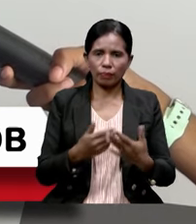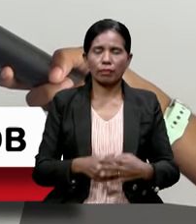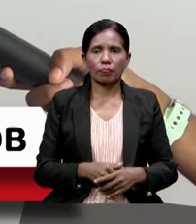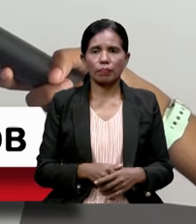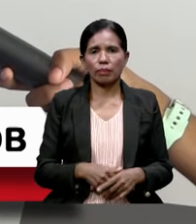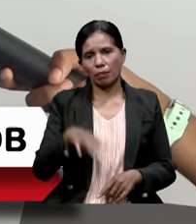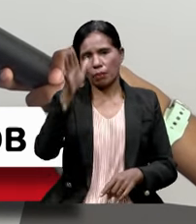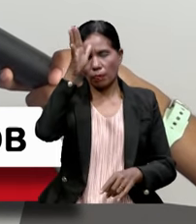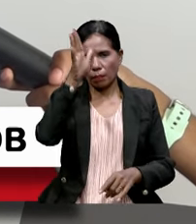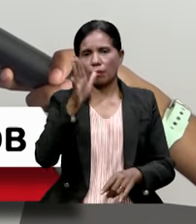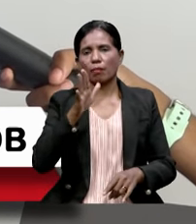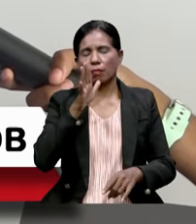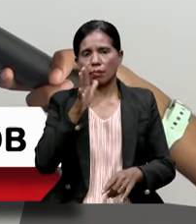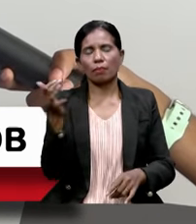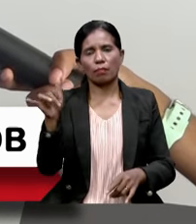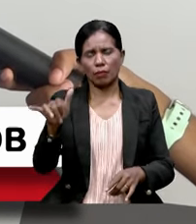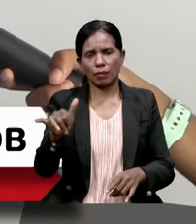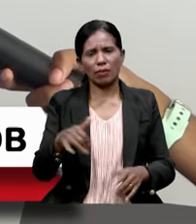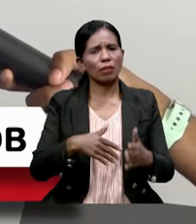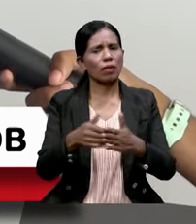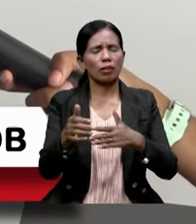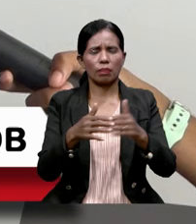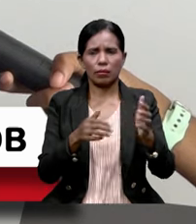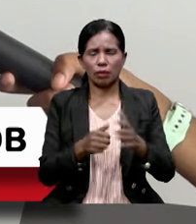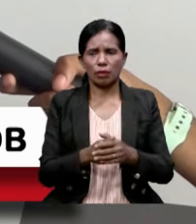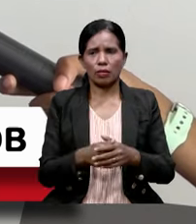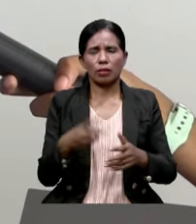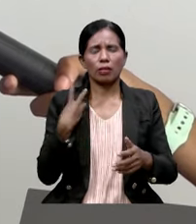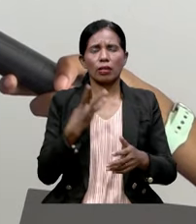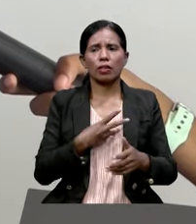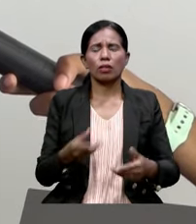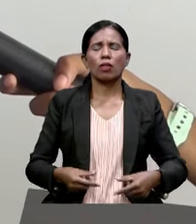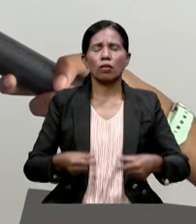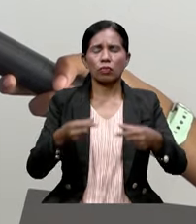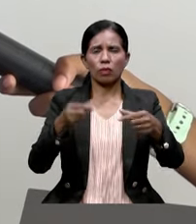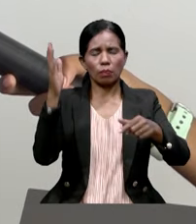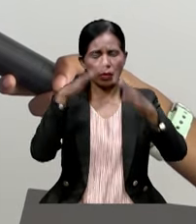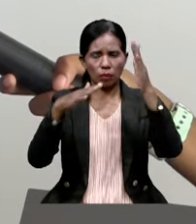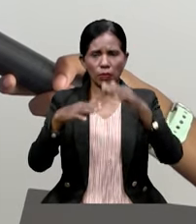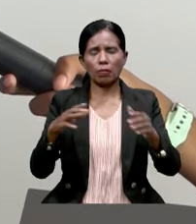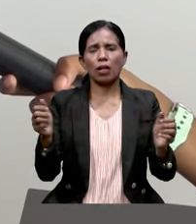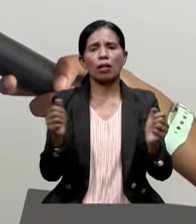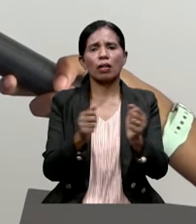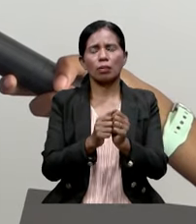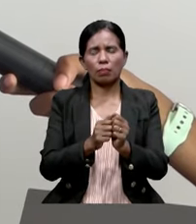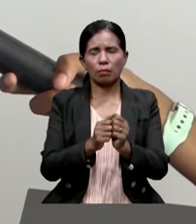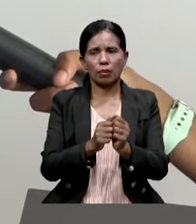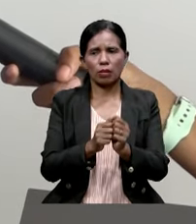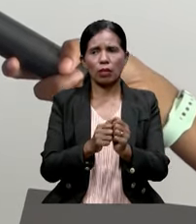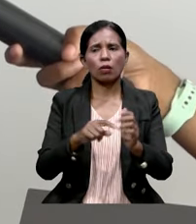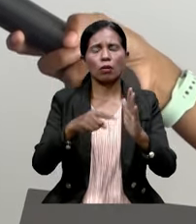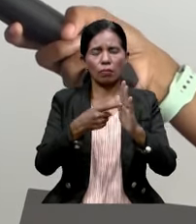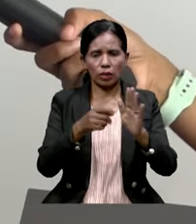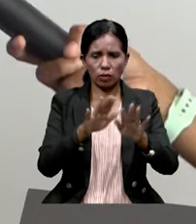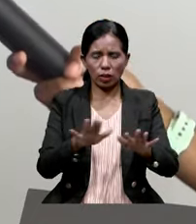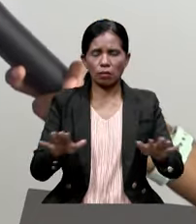Inan amansira. Talavara e tamoço confronto se renebe acontece você. Acontece a us la barra que se